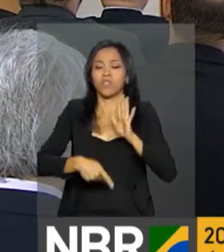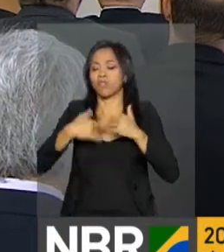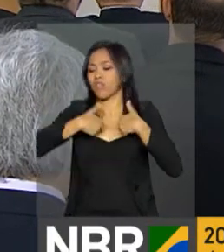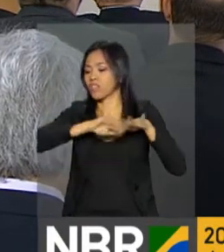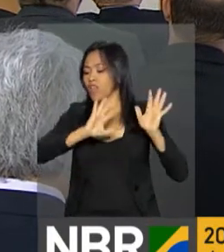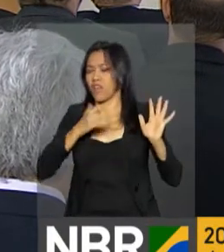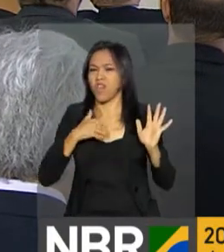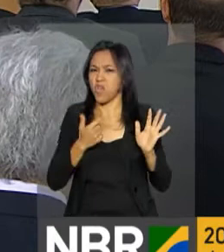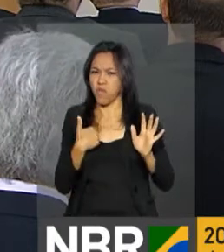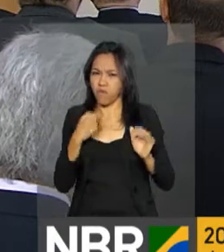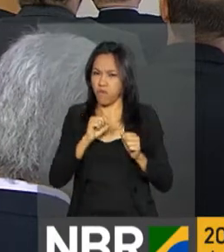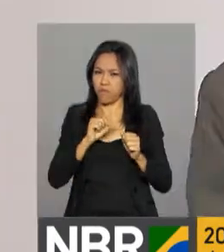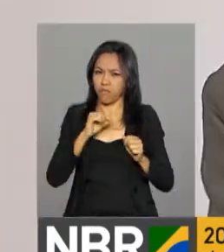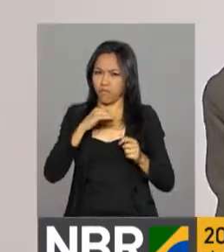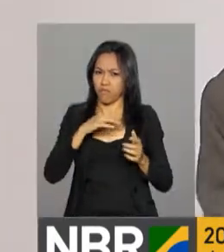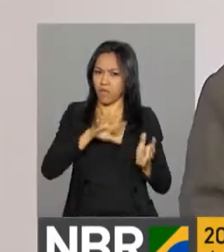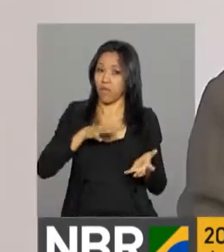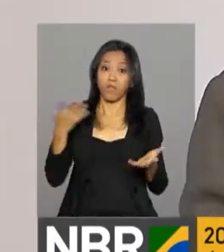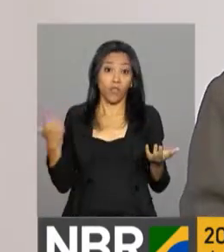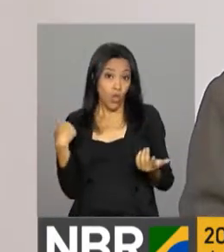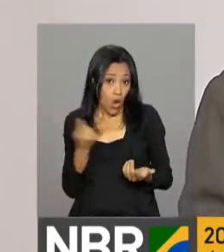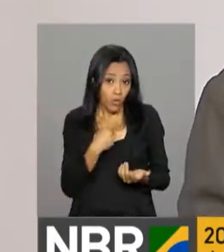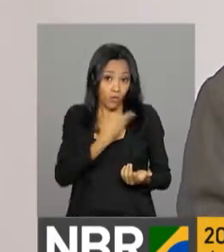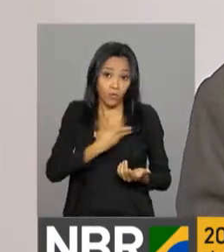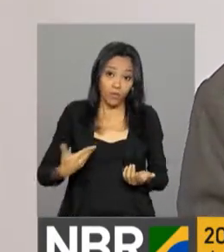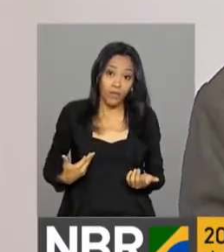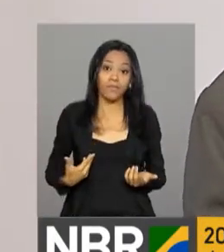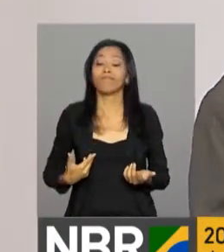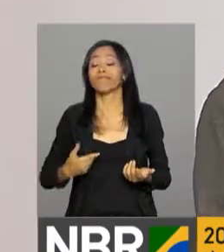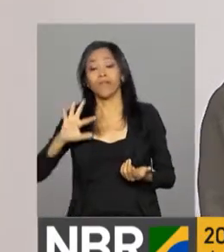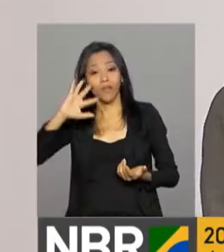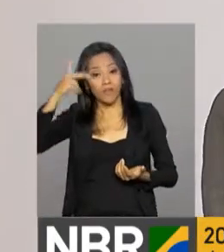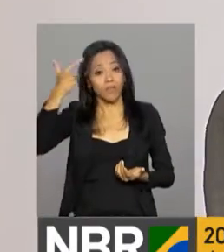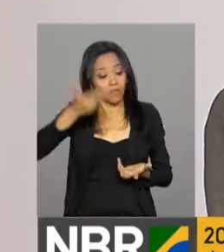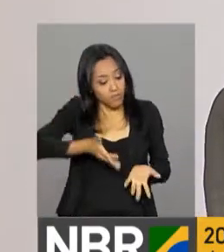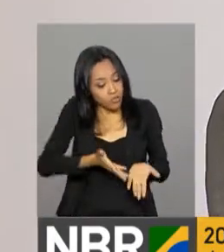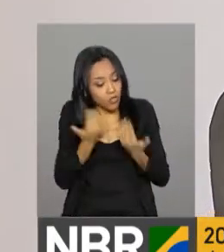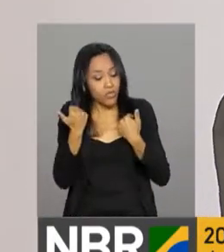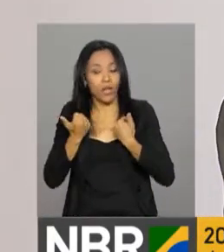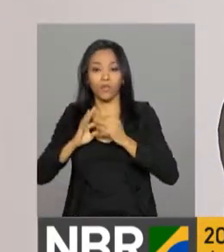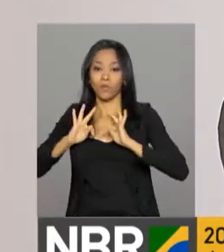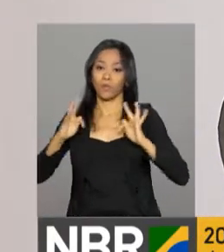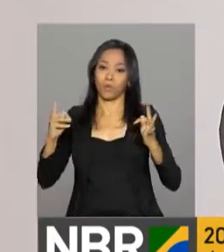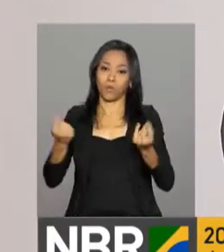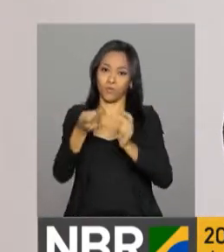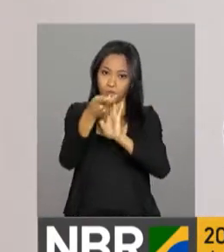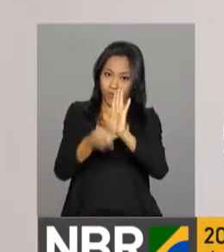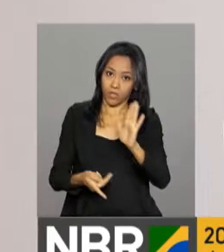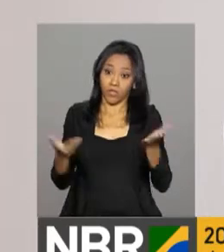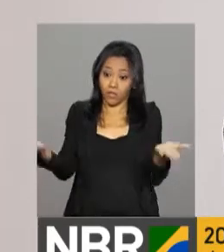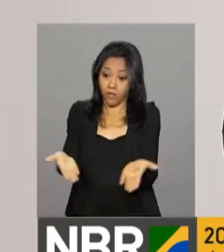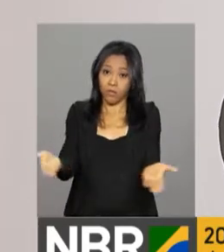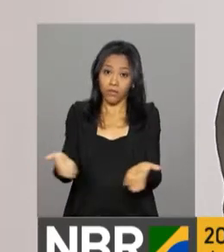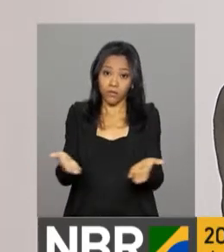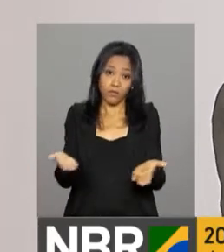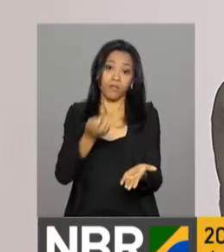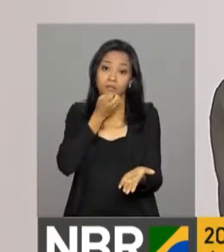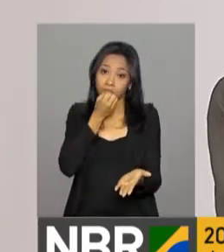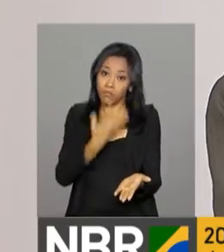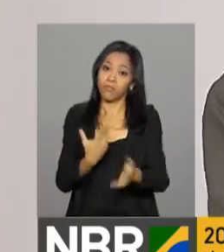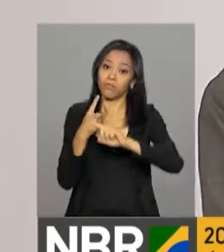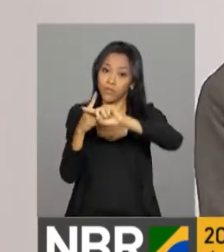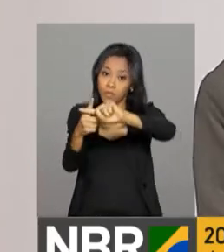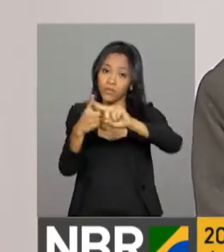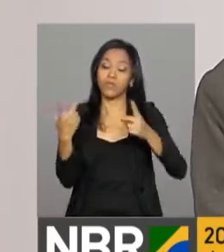que pudessem ocorrer nós desempenhamos todas estão aí produzindo efeitos muito positivos a